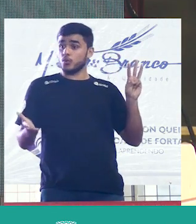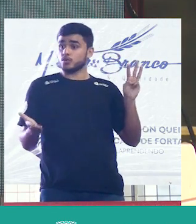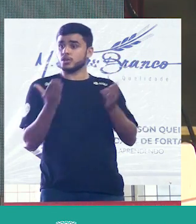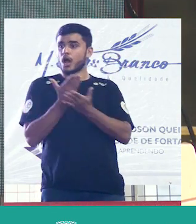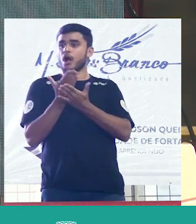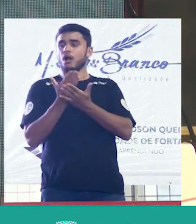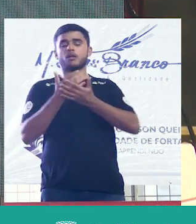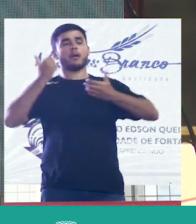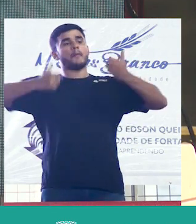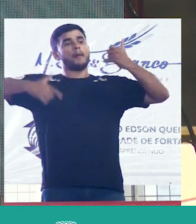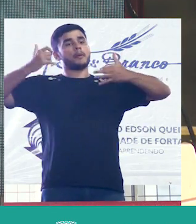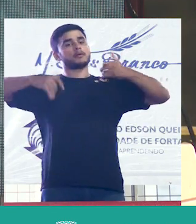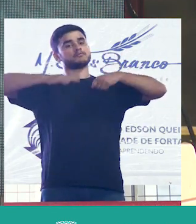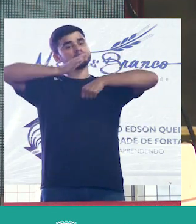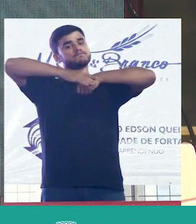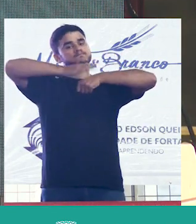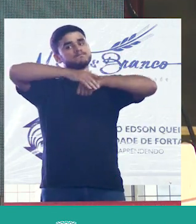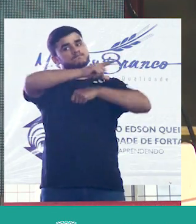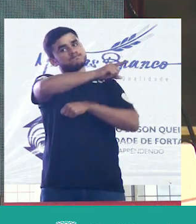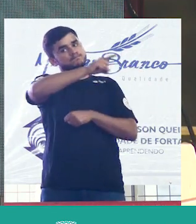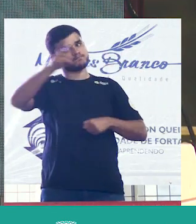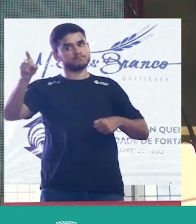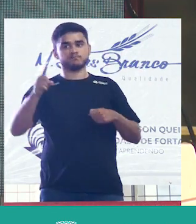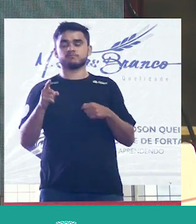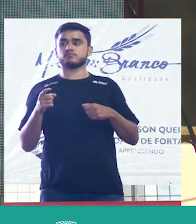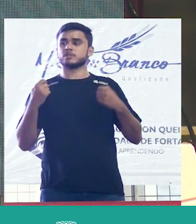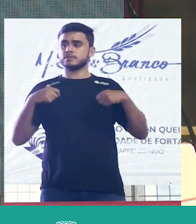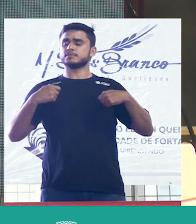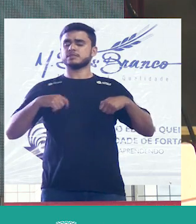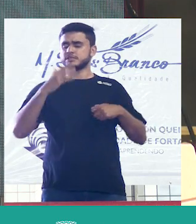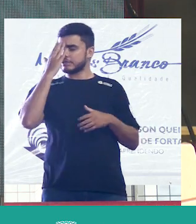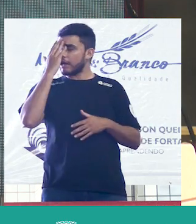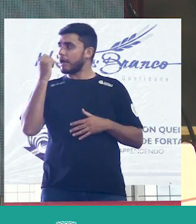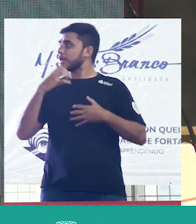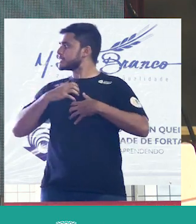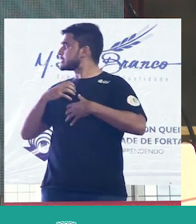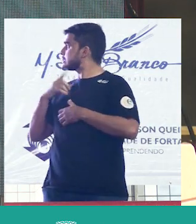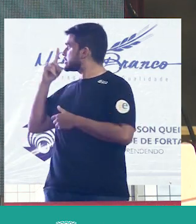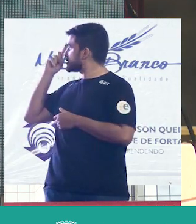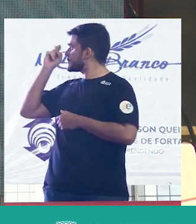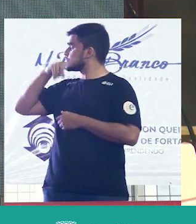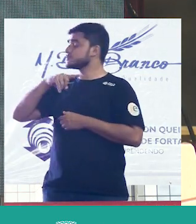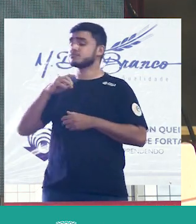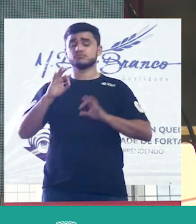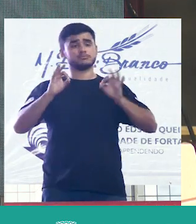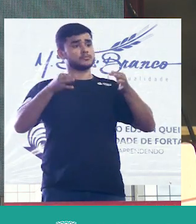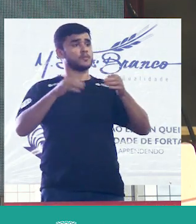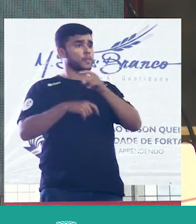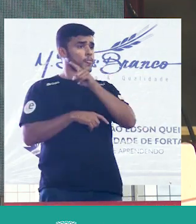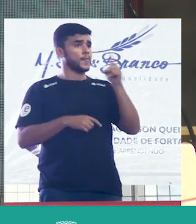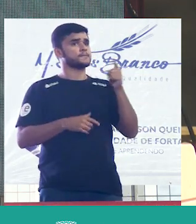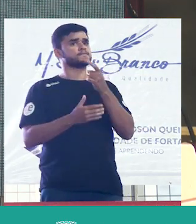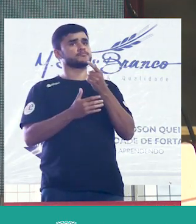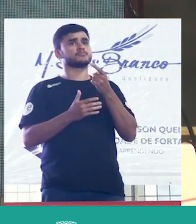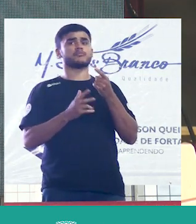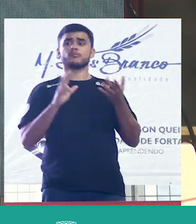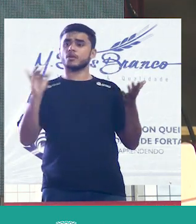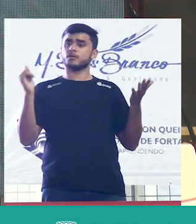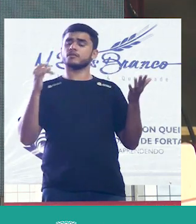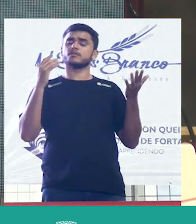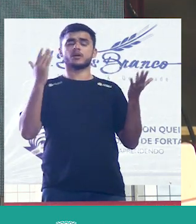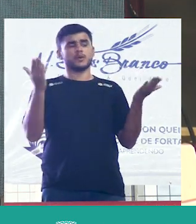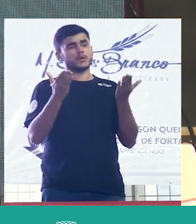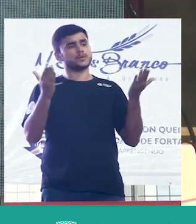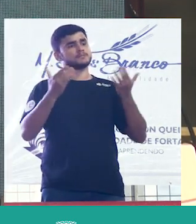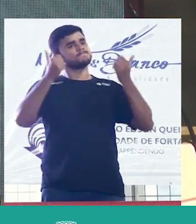só. Então é de se esperar uma certa dificuldade inicial. Mas eu tenho certeza que se você pegar as questões que eu resolvi